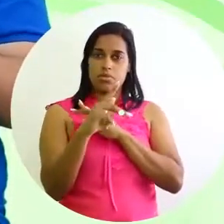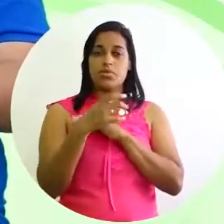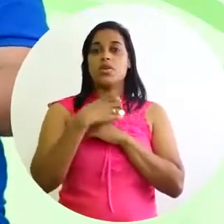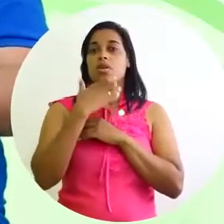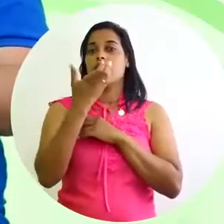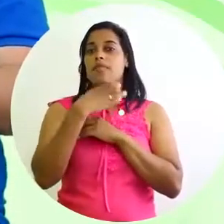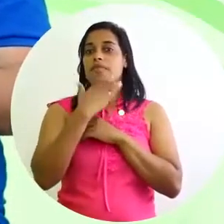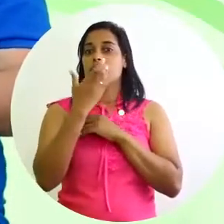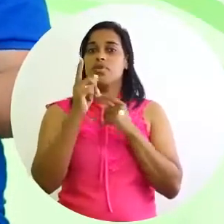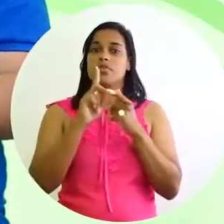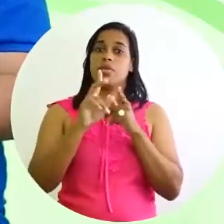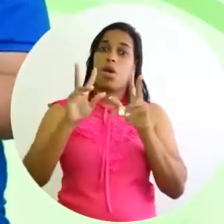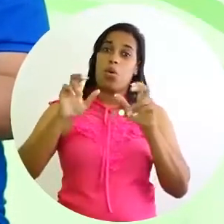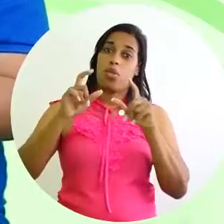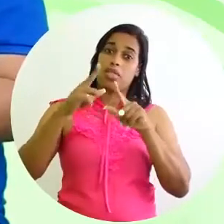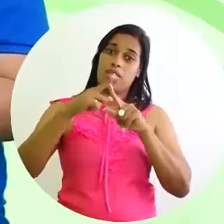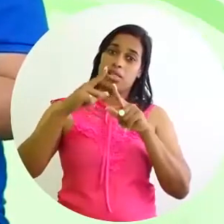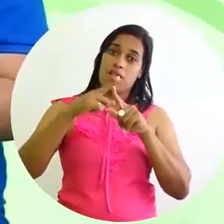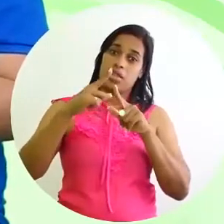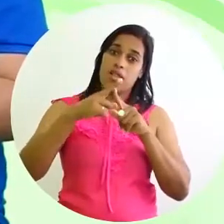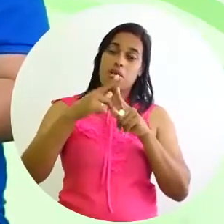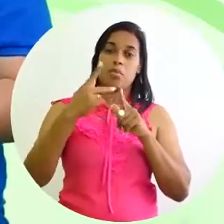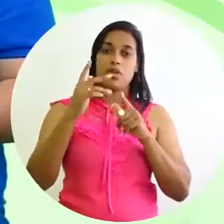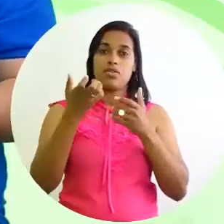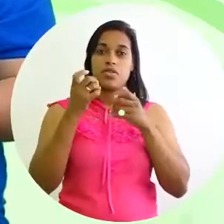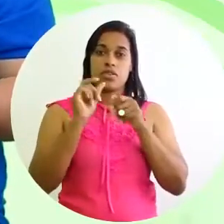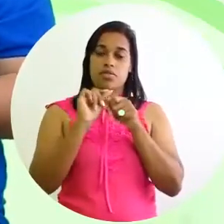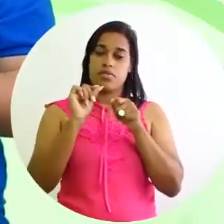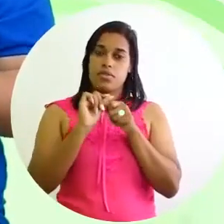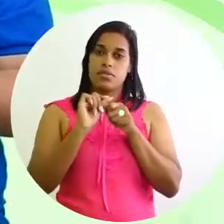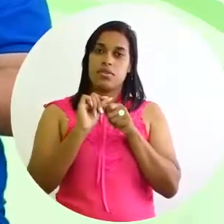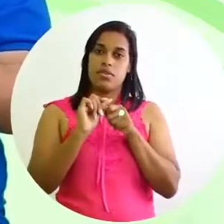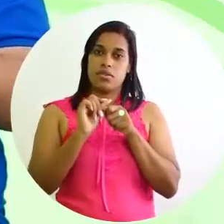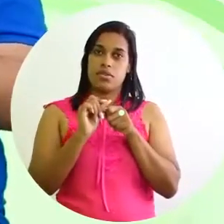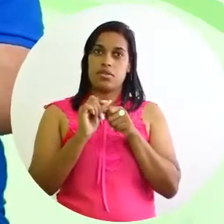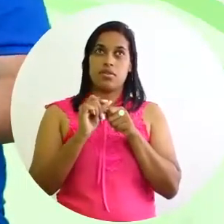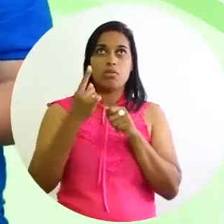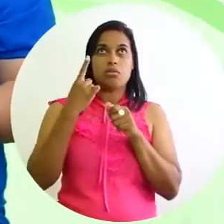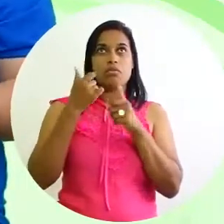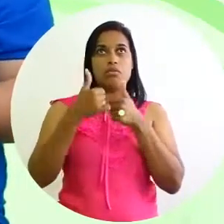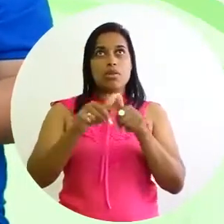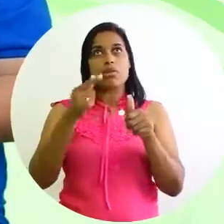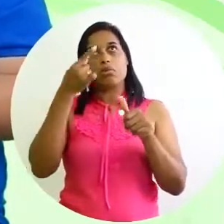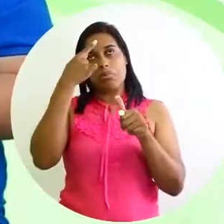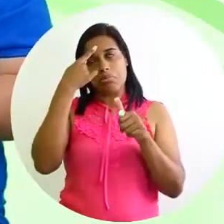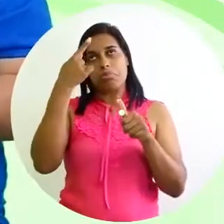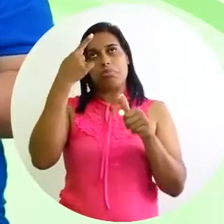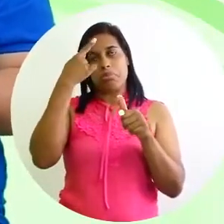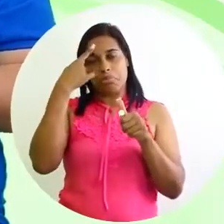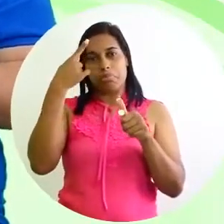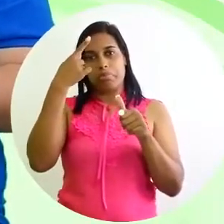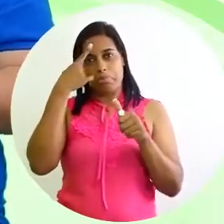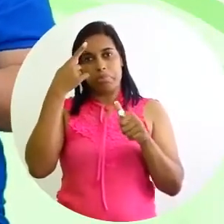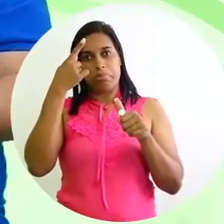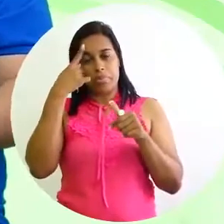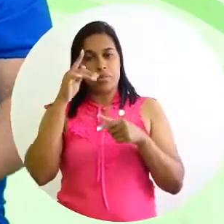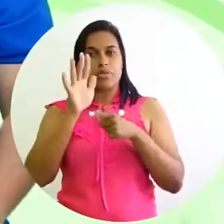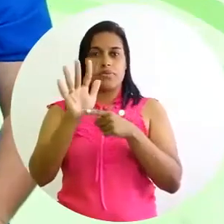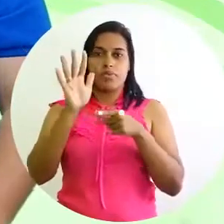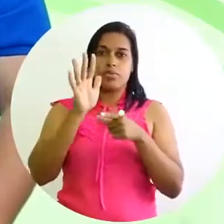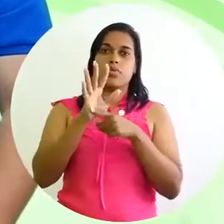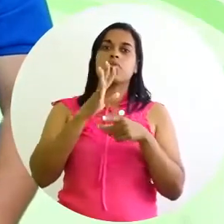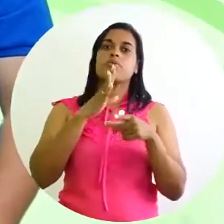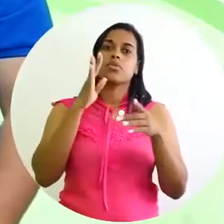produtores, dar voz ao tipo de conteúdo que eles querem construir. Então eles não ficam tão engessados à forma de